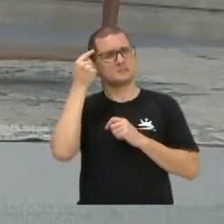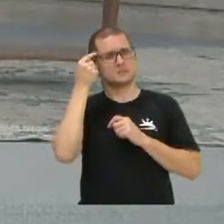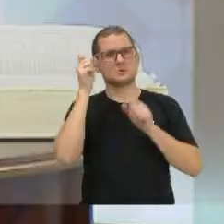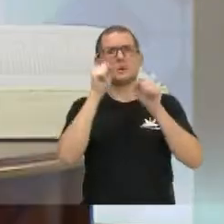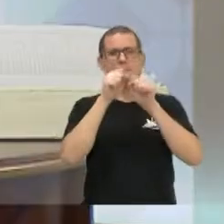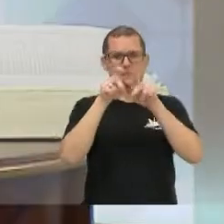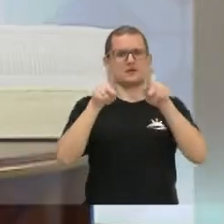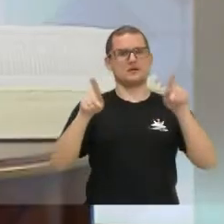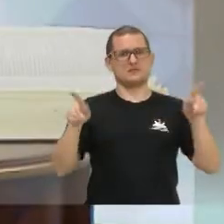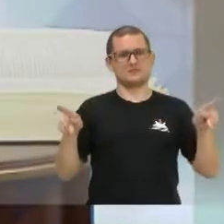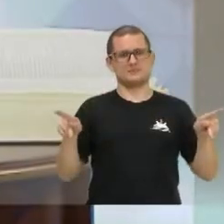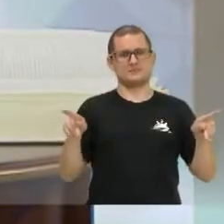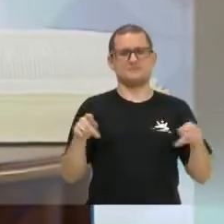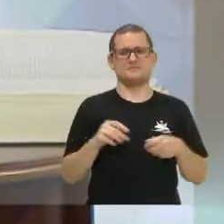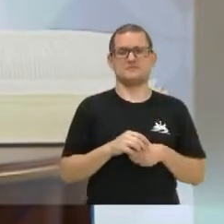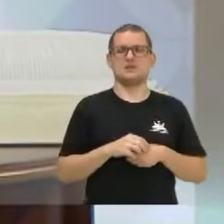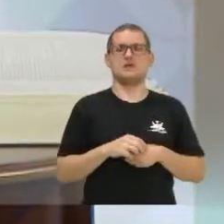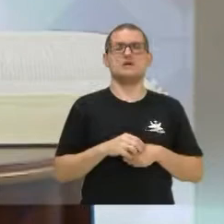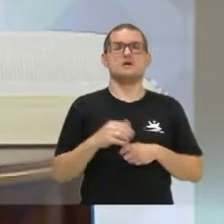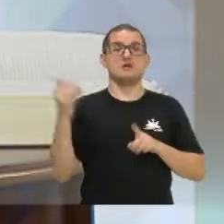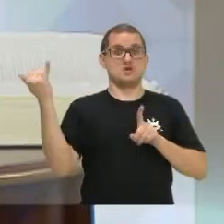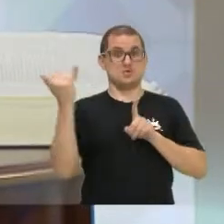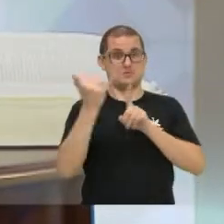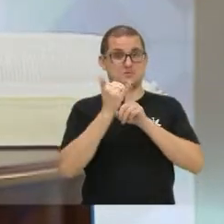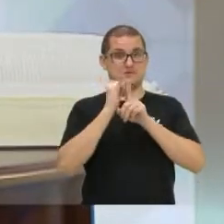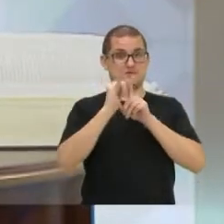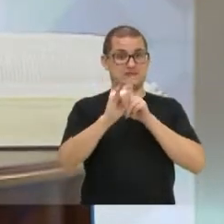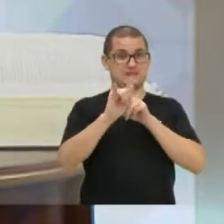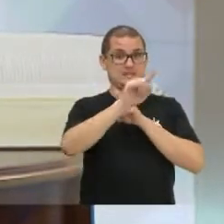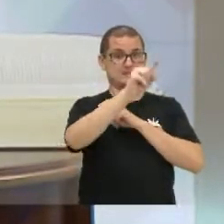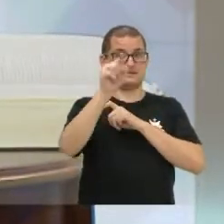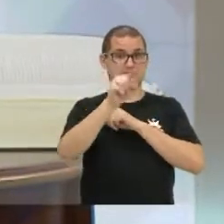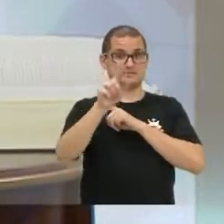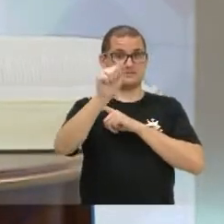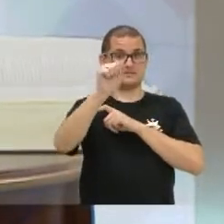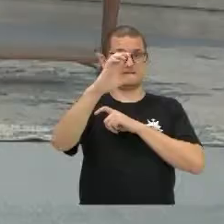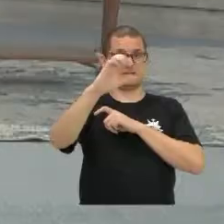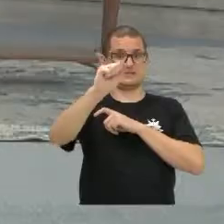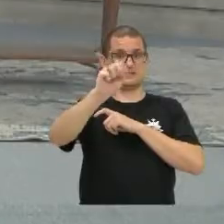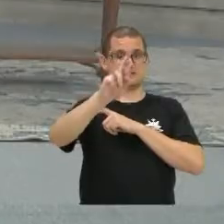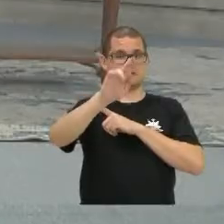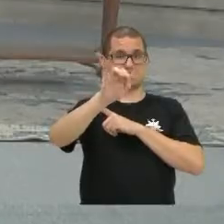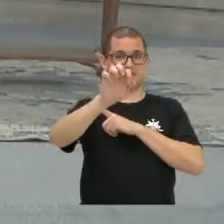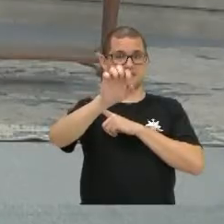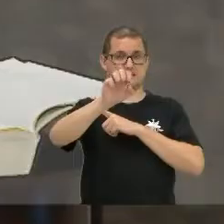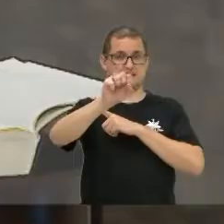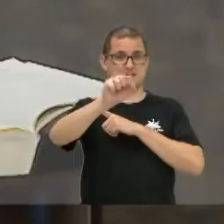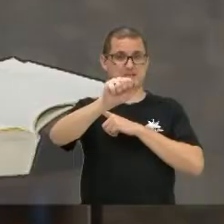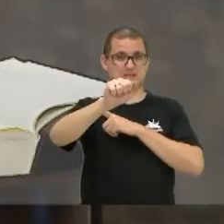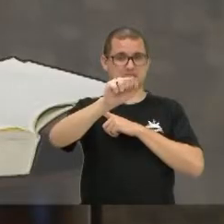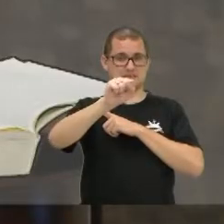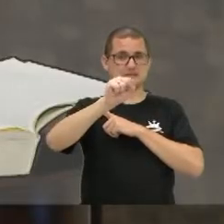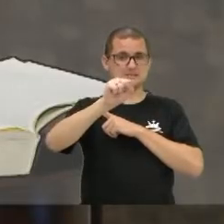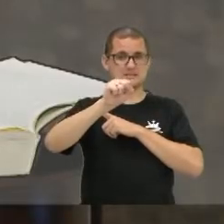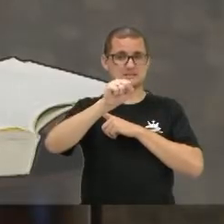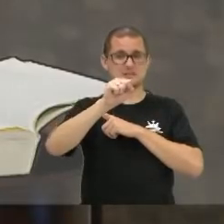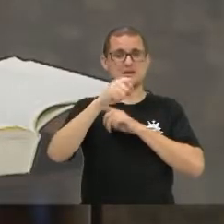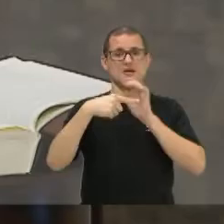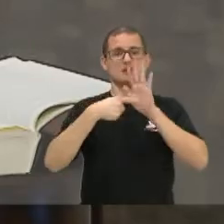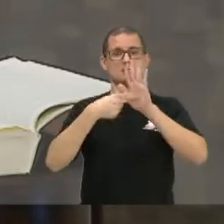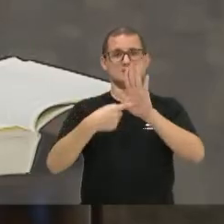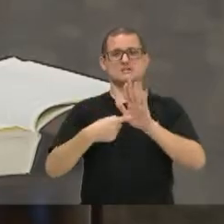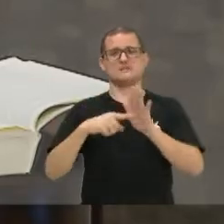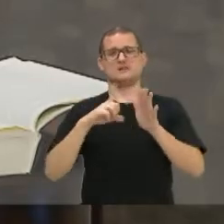e ele anti via o que haveria no templo duas